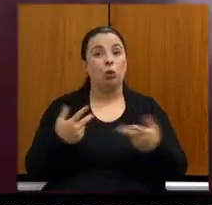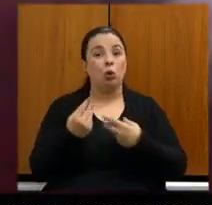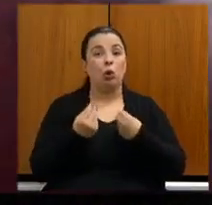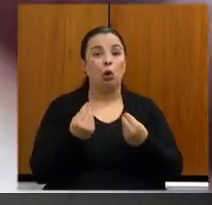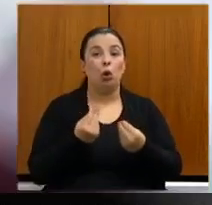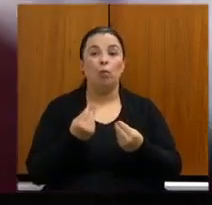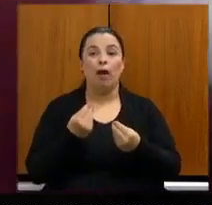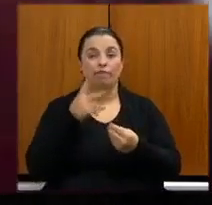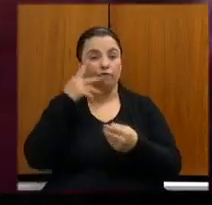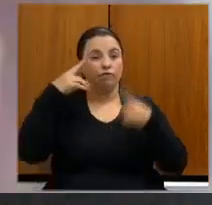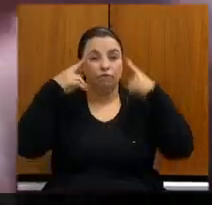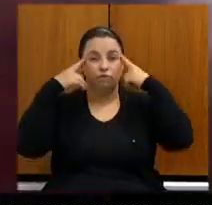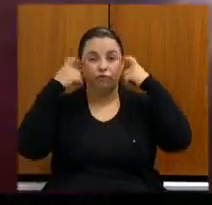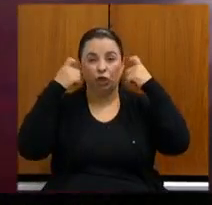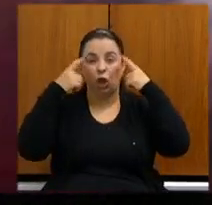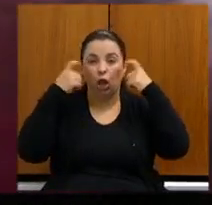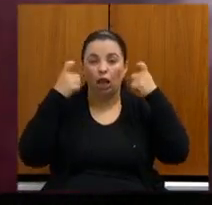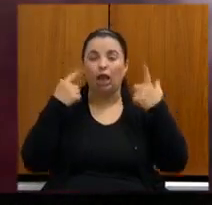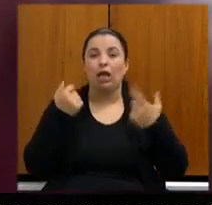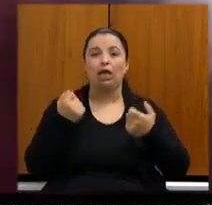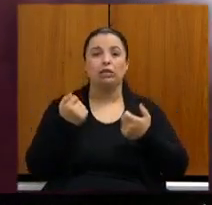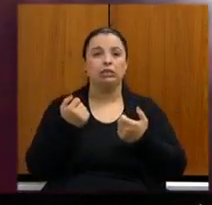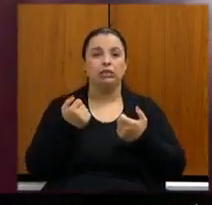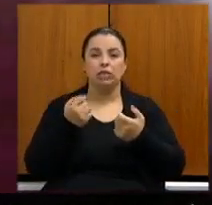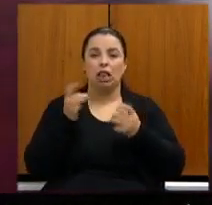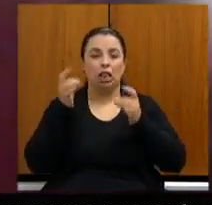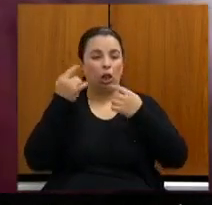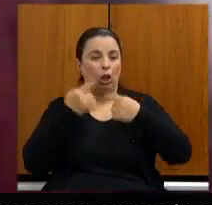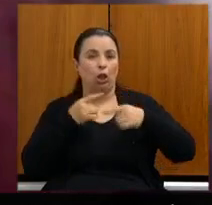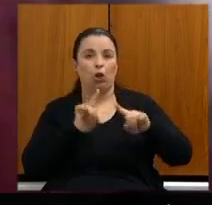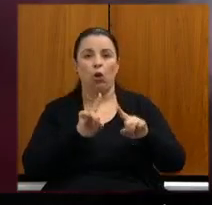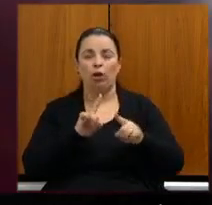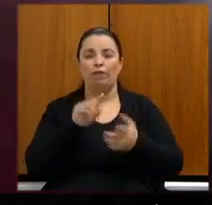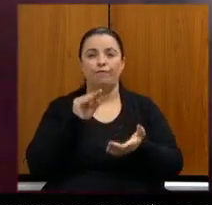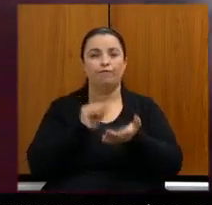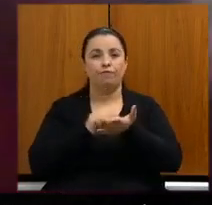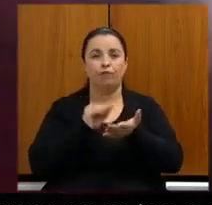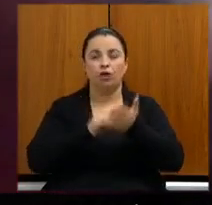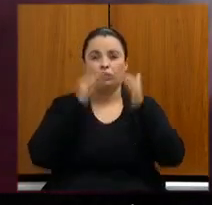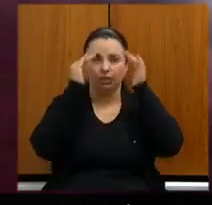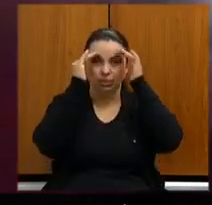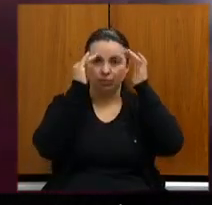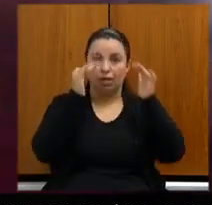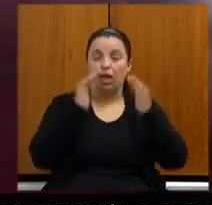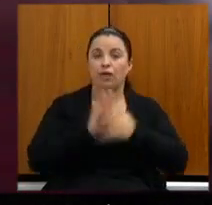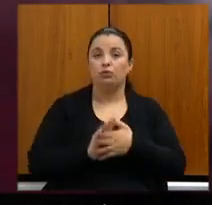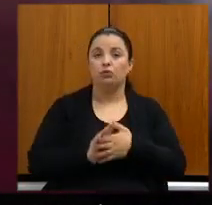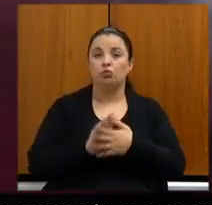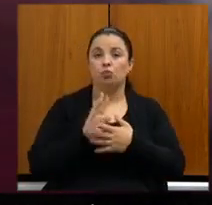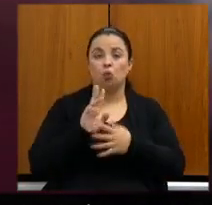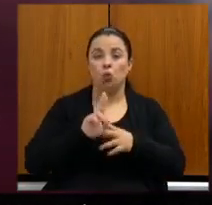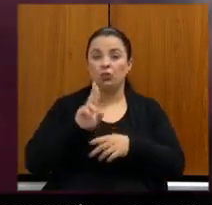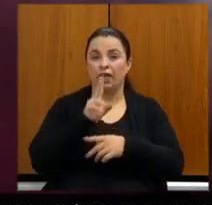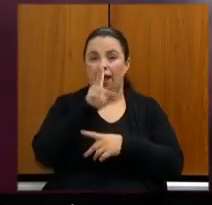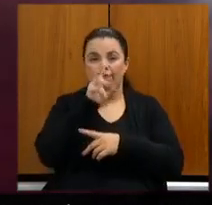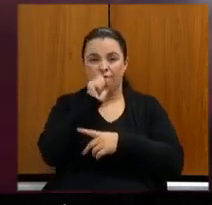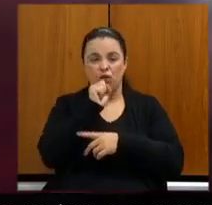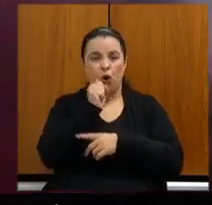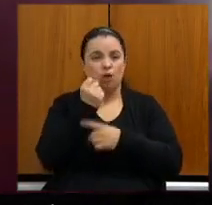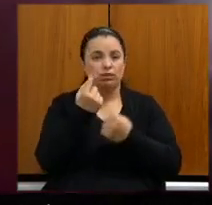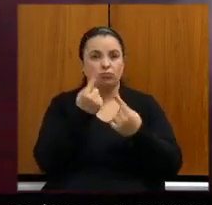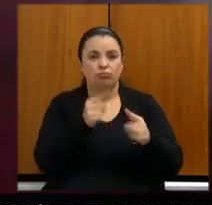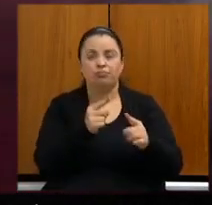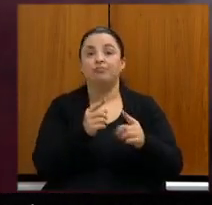aumento desse vez de ataques desrespeitosos né se fazendo justiça com as próprias mãos então ter